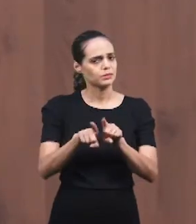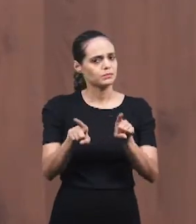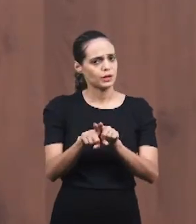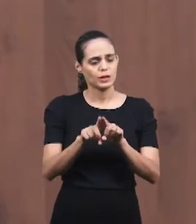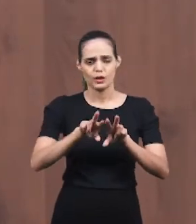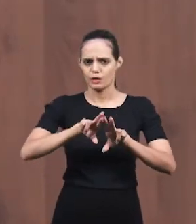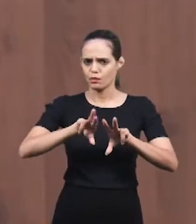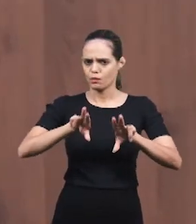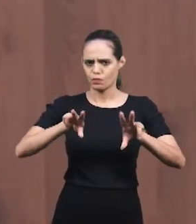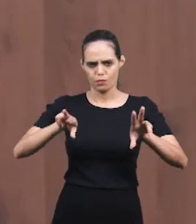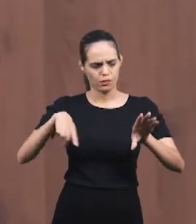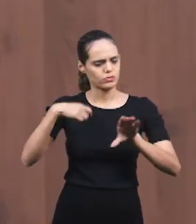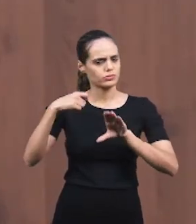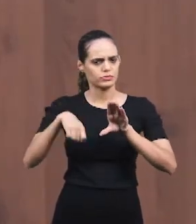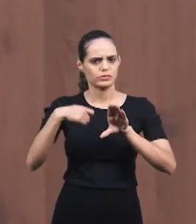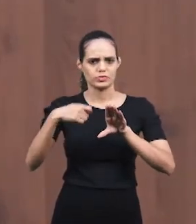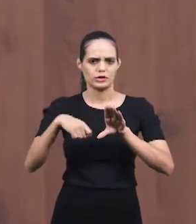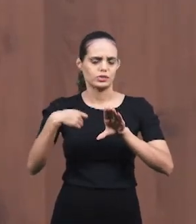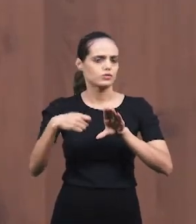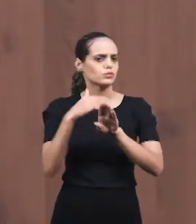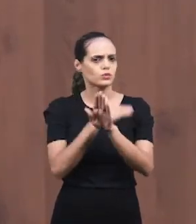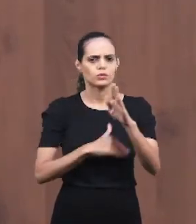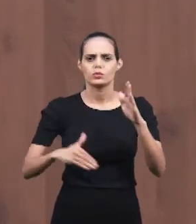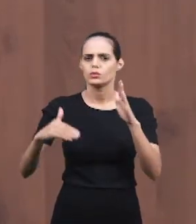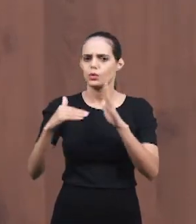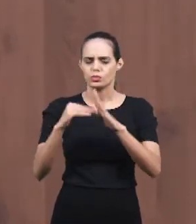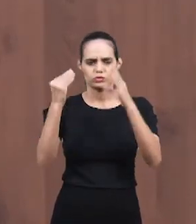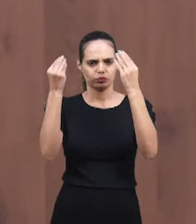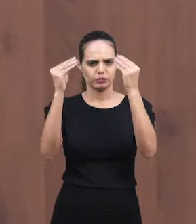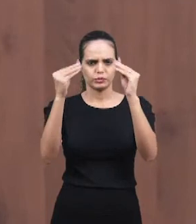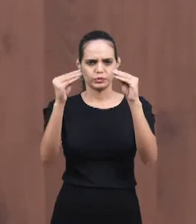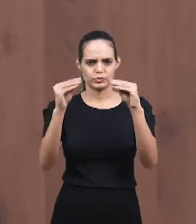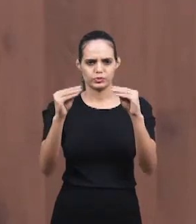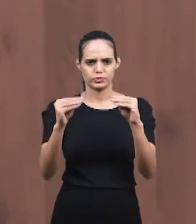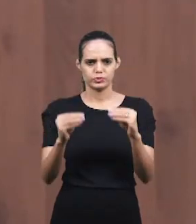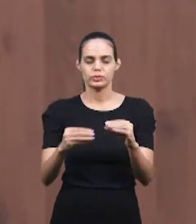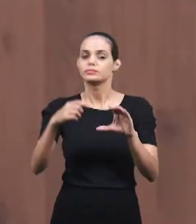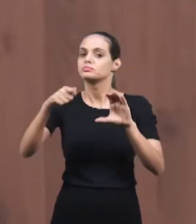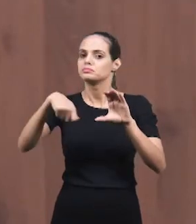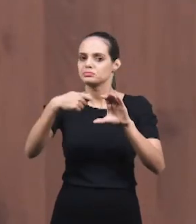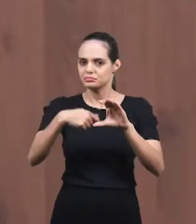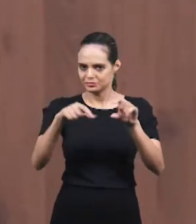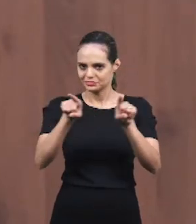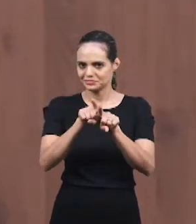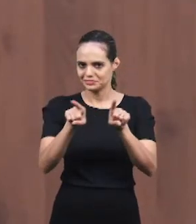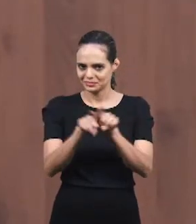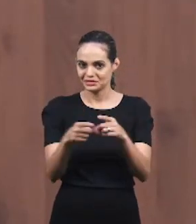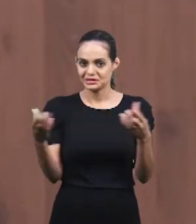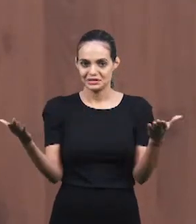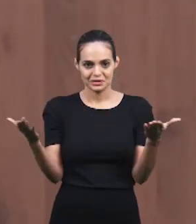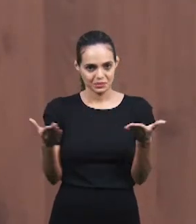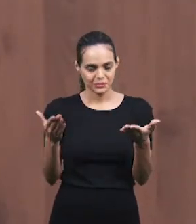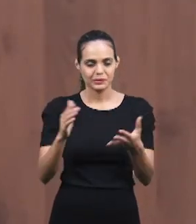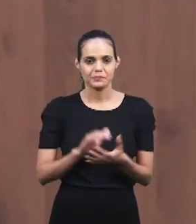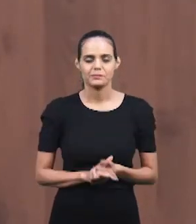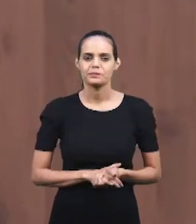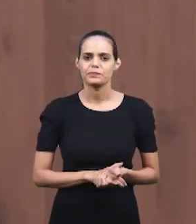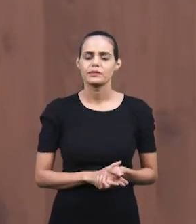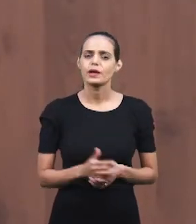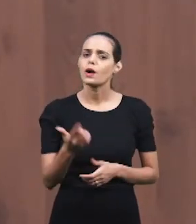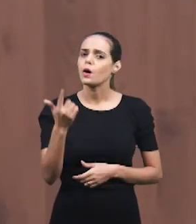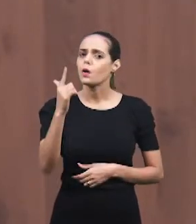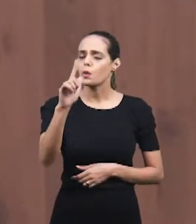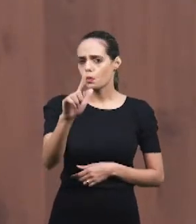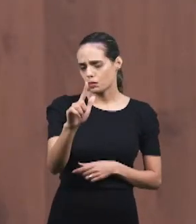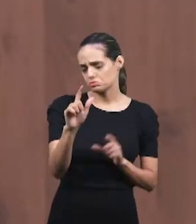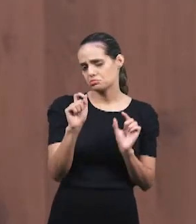outros vídeos também que estão ali publicados. Nós estaremos publicando todos os vídeos, inclusive esses apresentados agora. A outra alternativa é